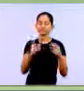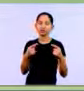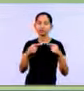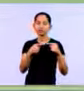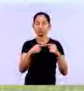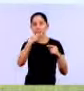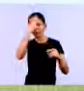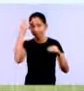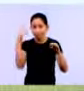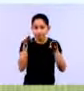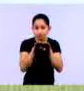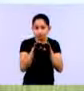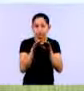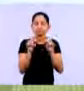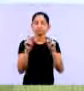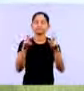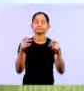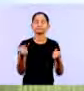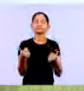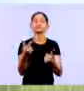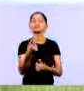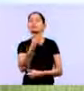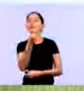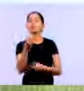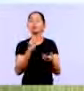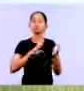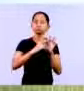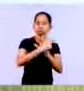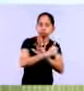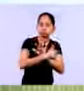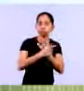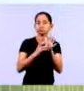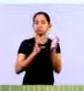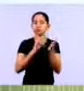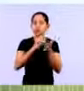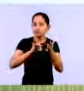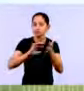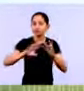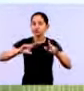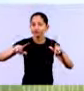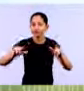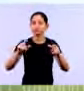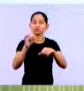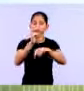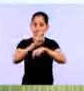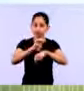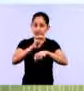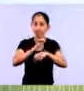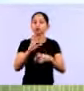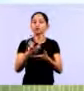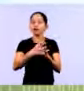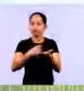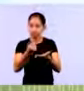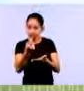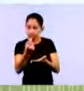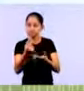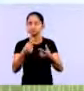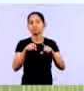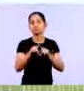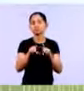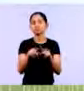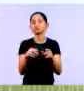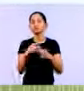temos algumas espécies, as espécies dos tributos. Eles se dividem para que o Estado possa melhor arrecadar e